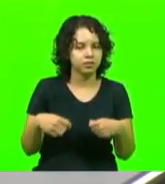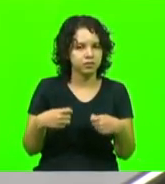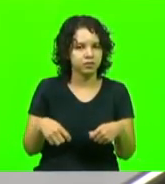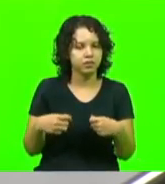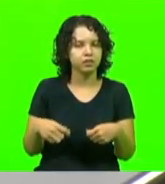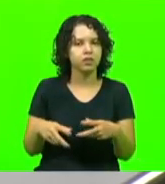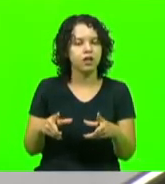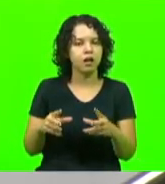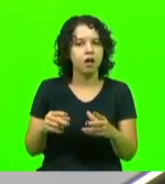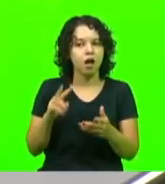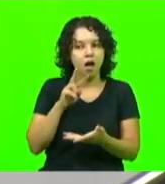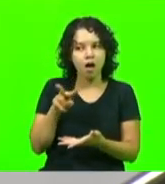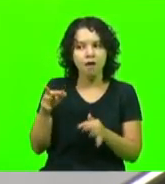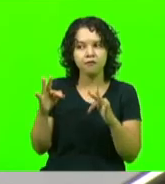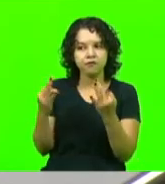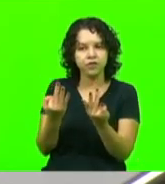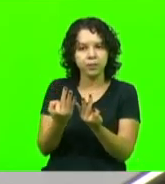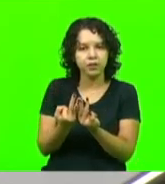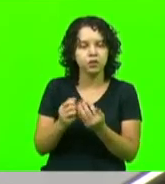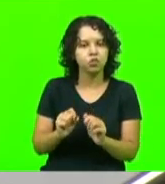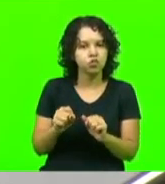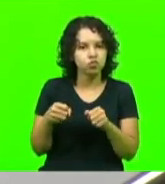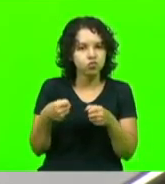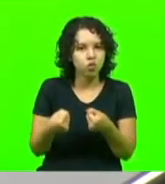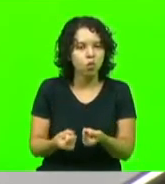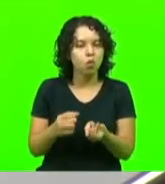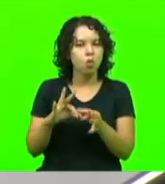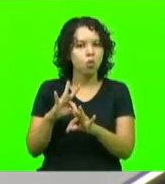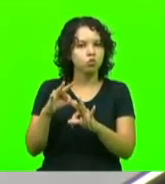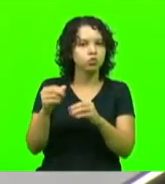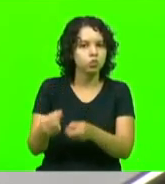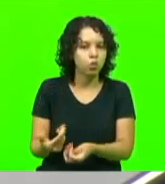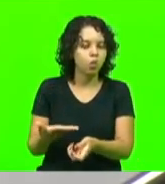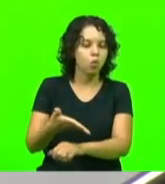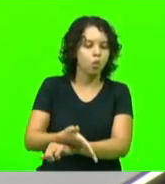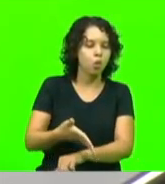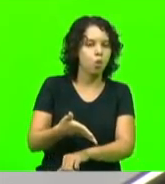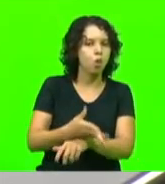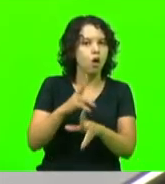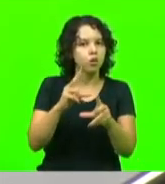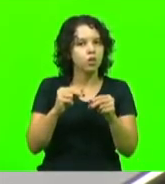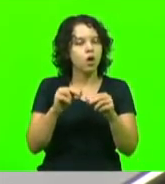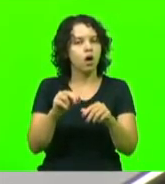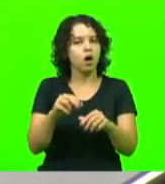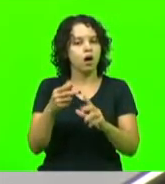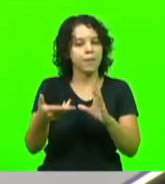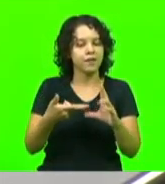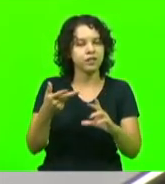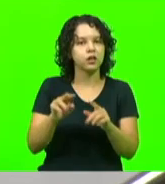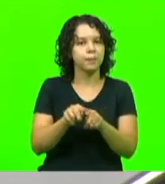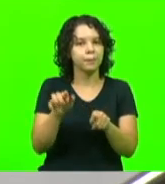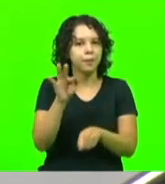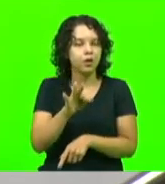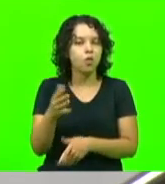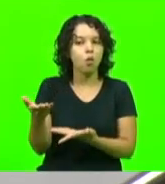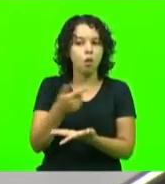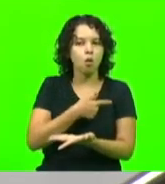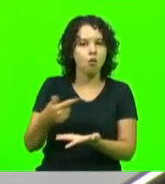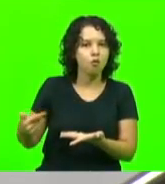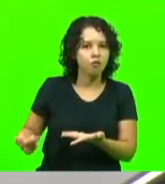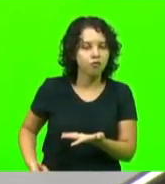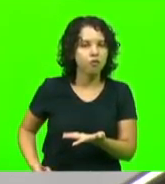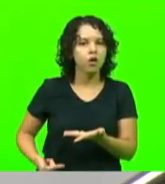o esforço de todos os que se envolveram, o reconhecimento da Câmara Federal, do governo de tabelar um preço do medicamento, Sargento Lima,